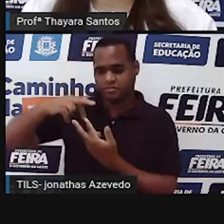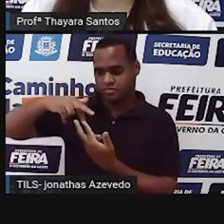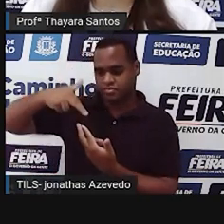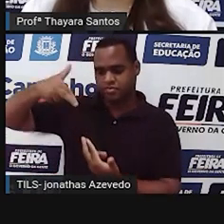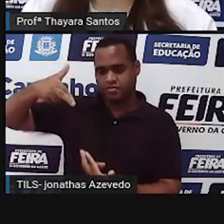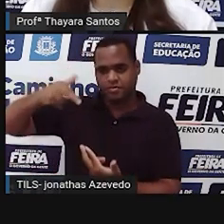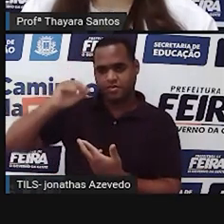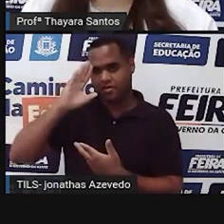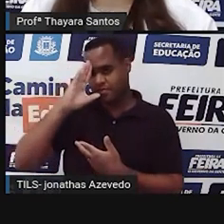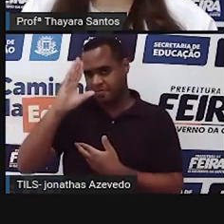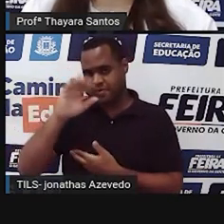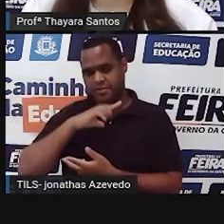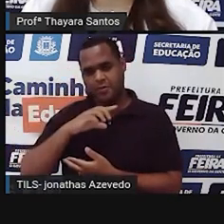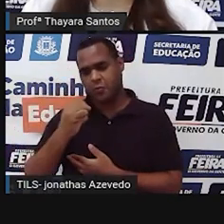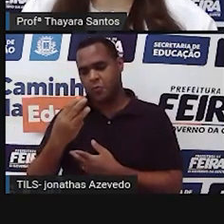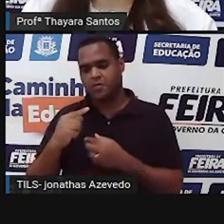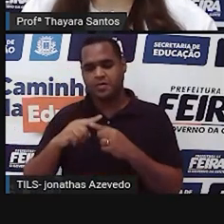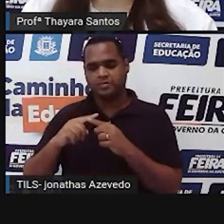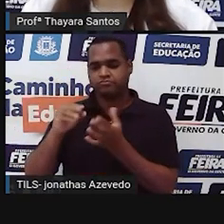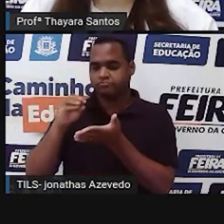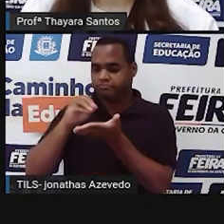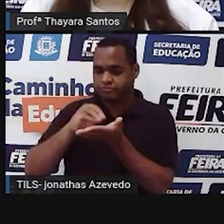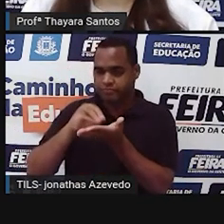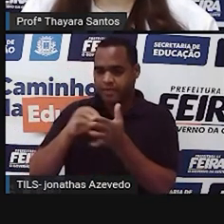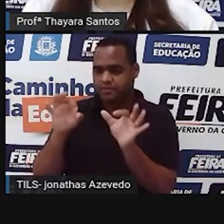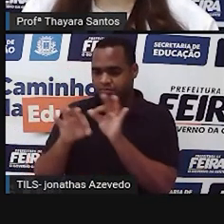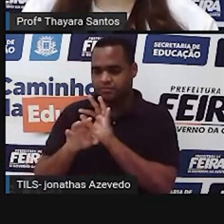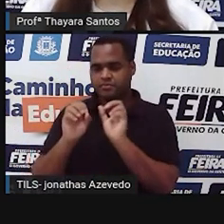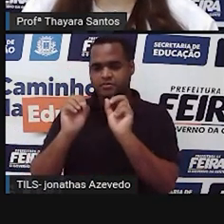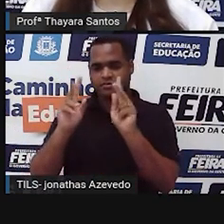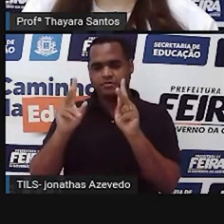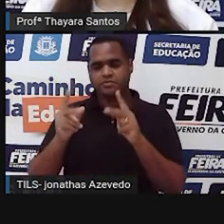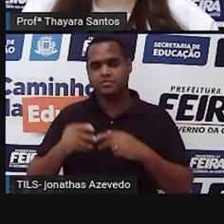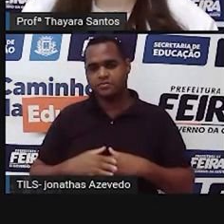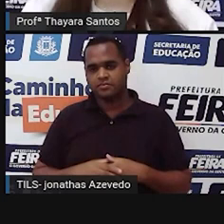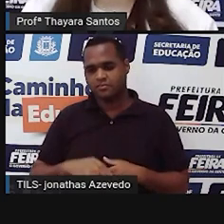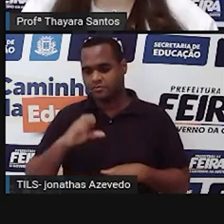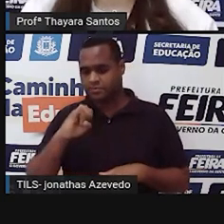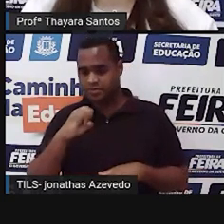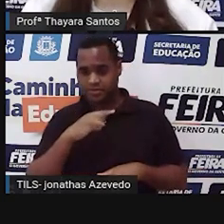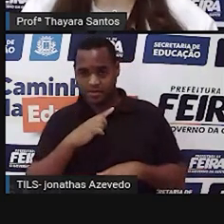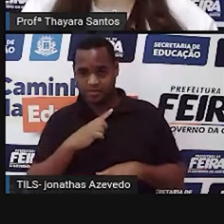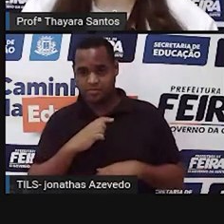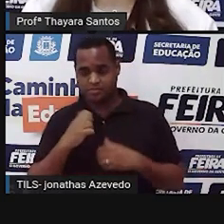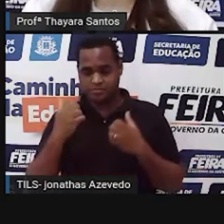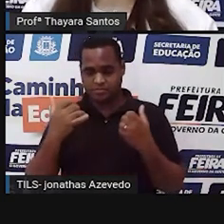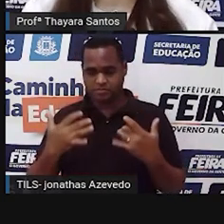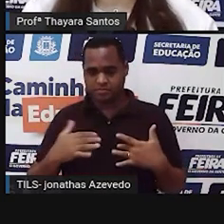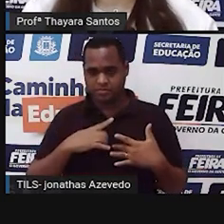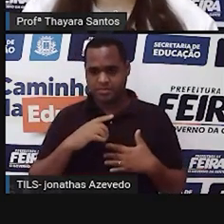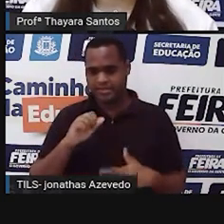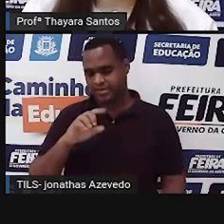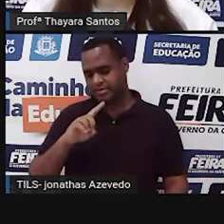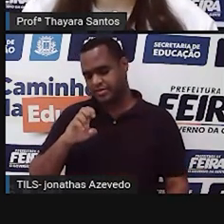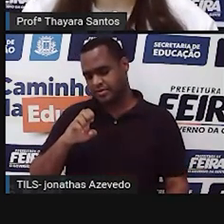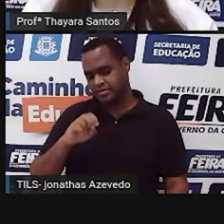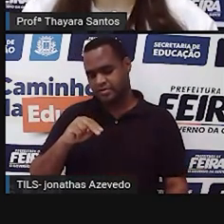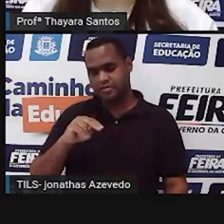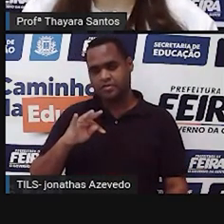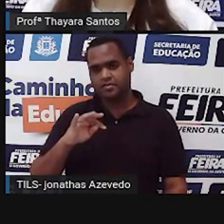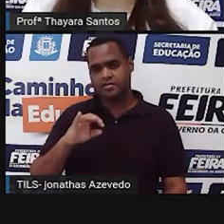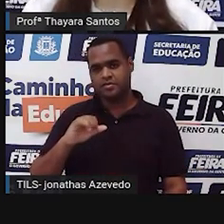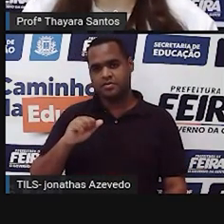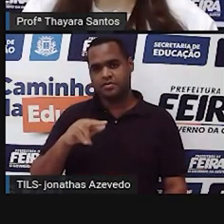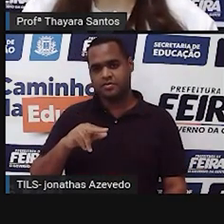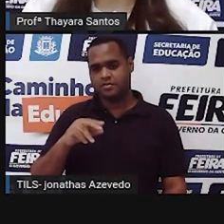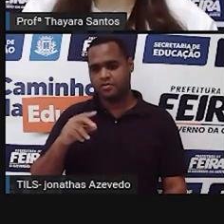fita principal e a fita complementar. E se eu tiver de um lado da fita adenina, do outro lado,